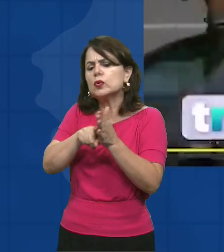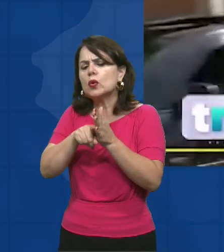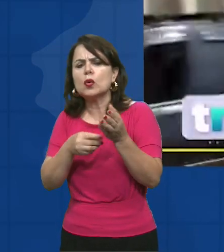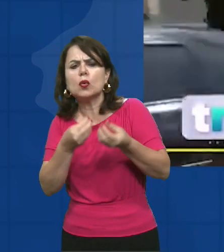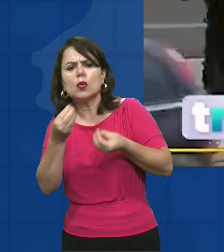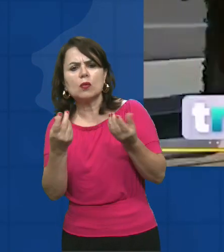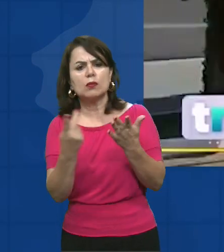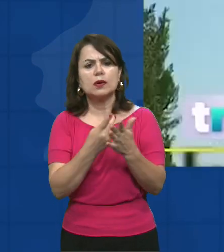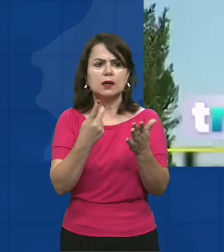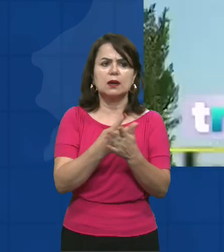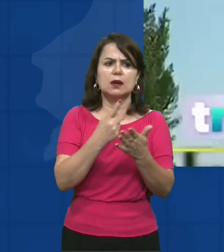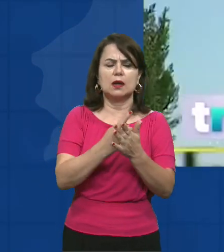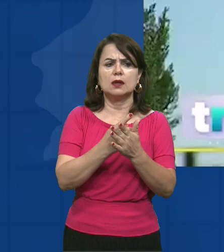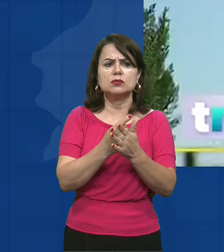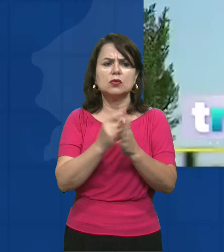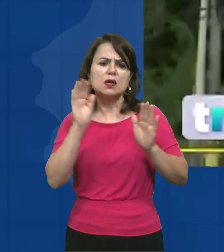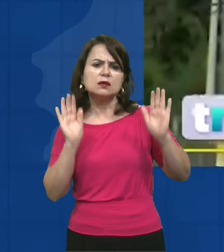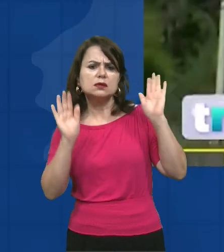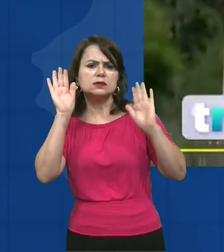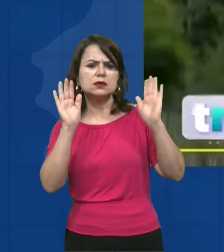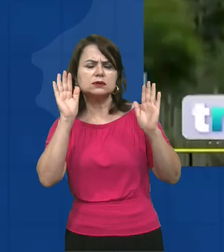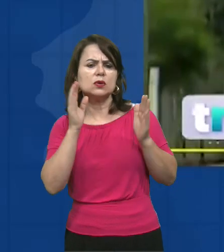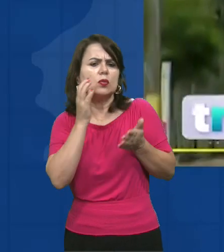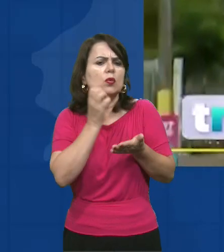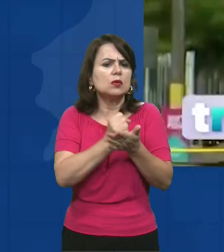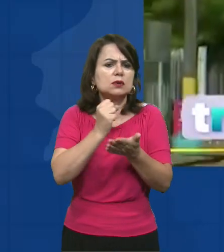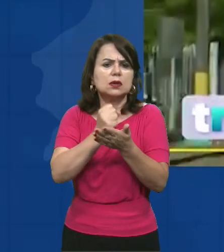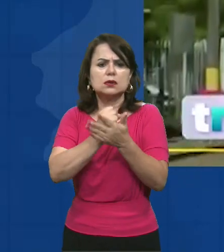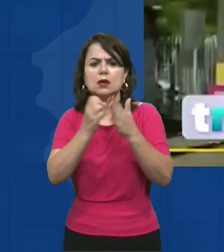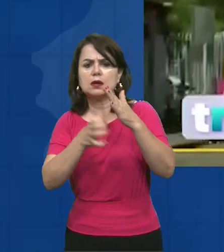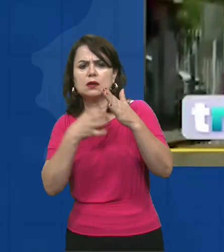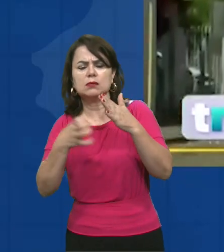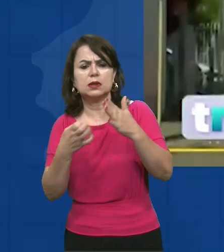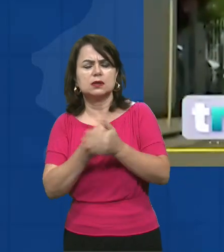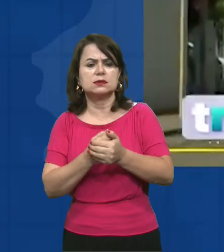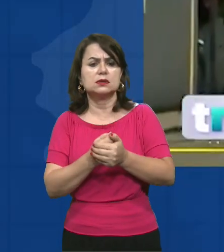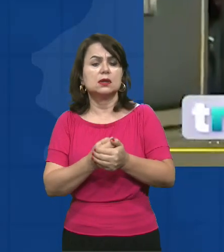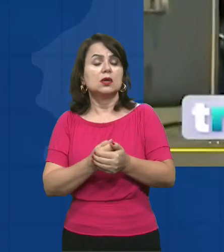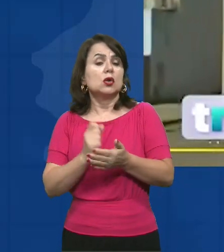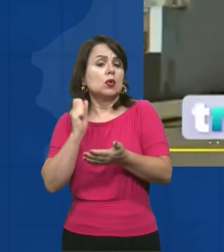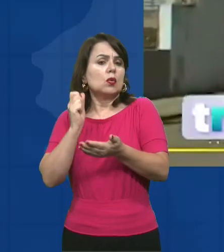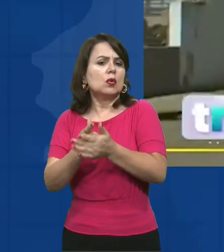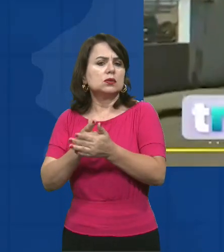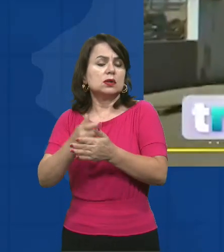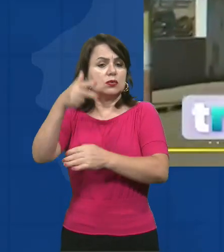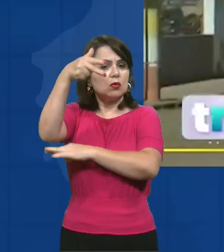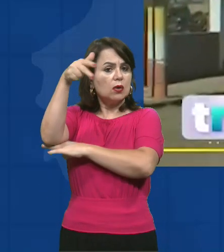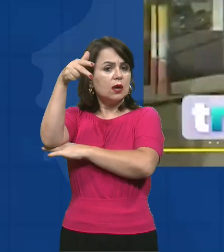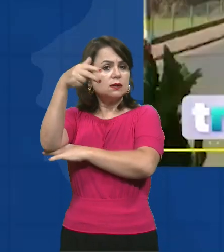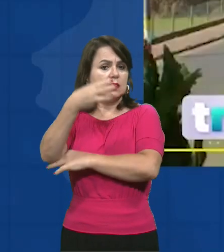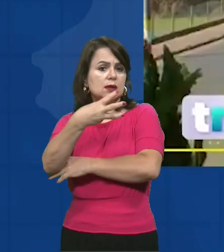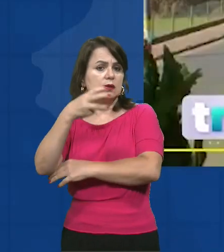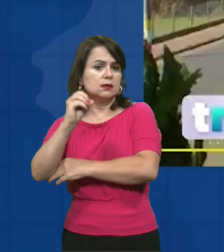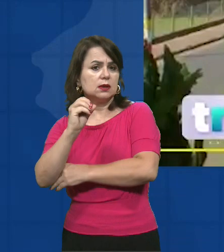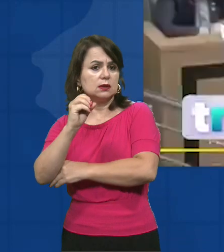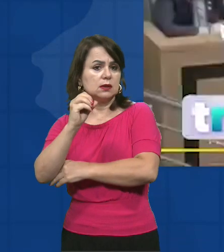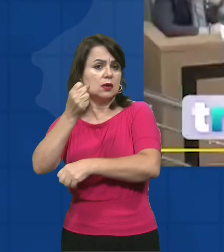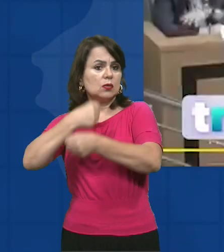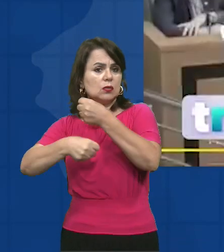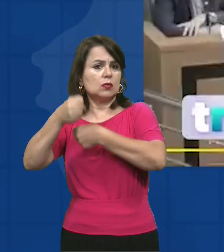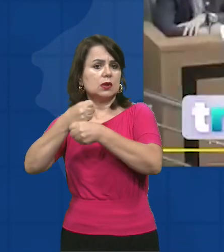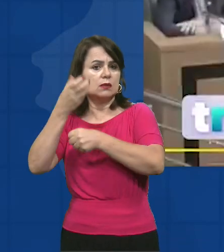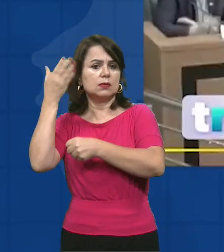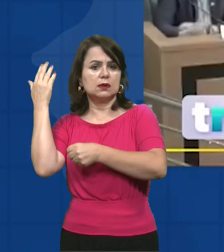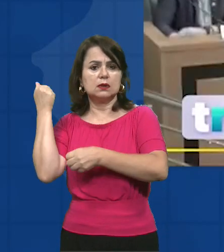irregularidades na licitação, contratação e funcionamento de 30 radares instalados em novembro do ano passado no município.